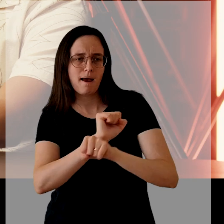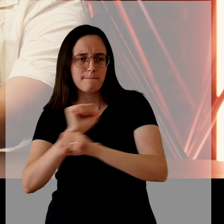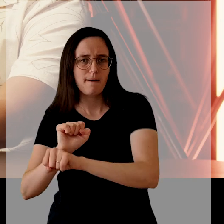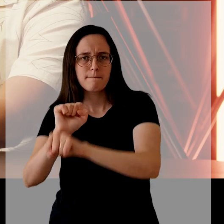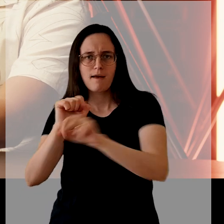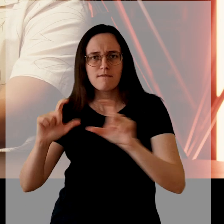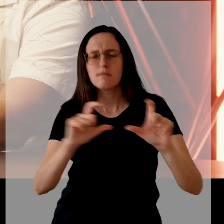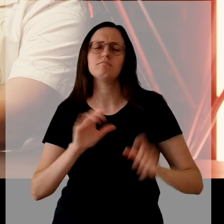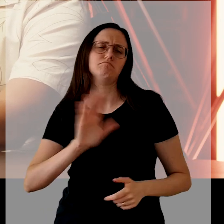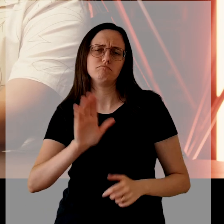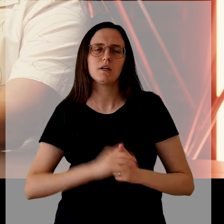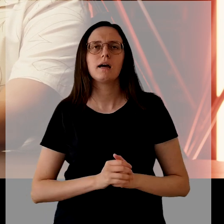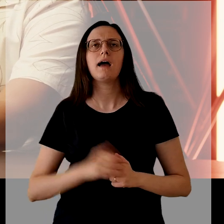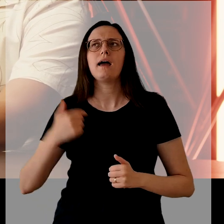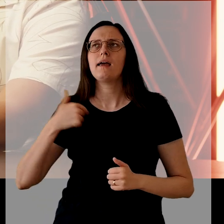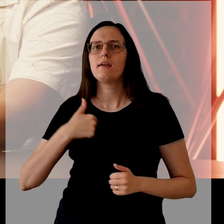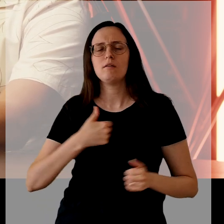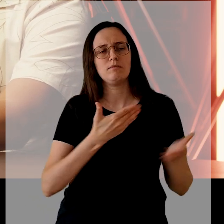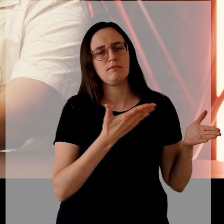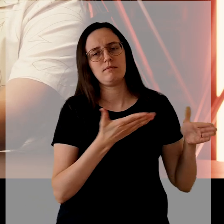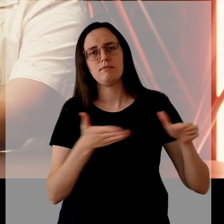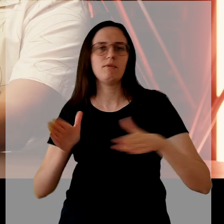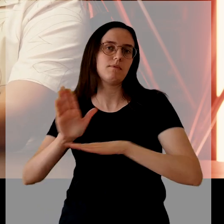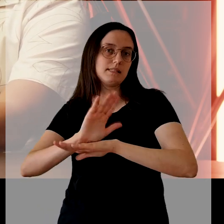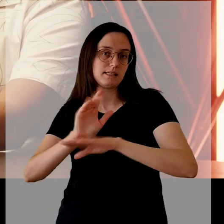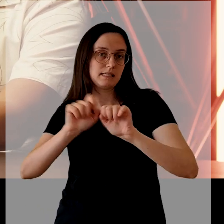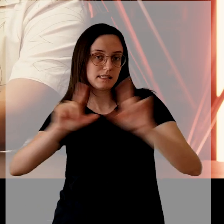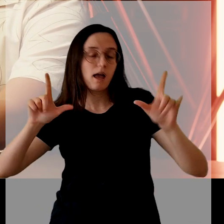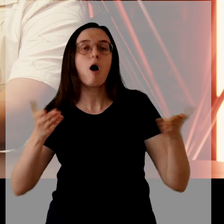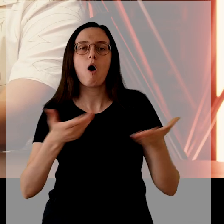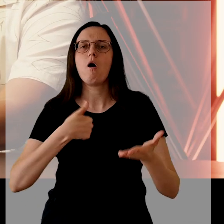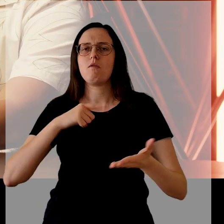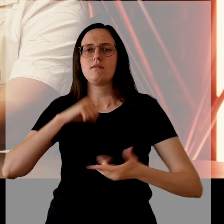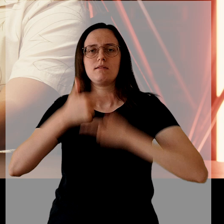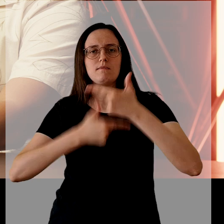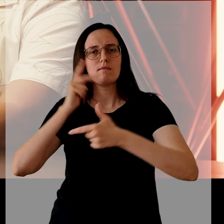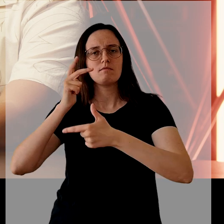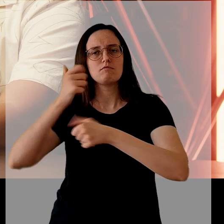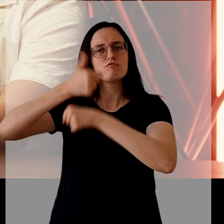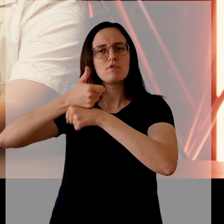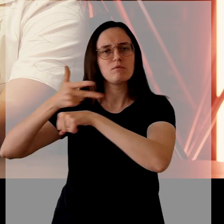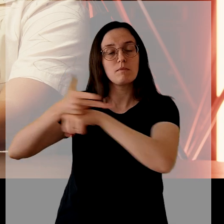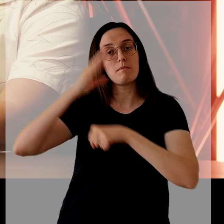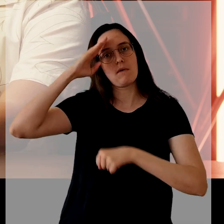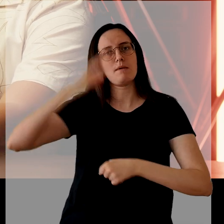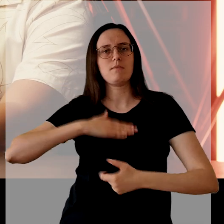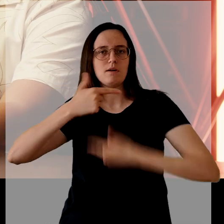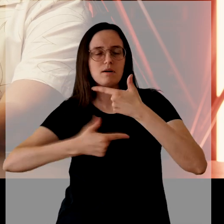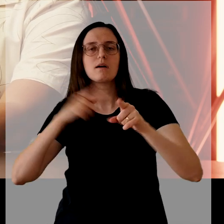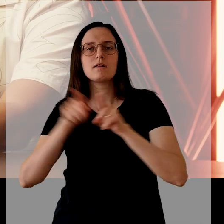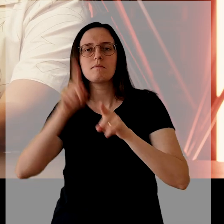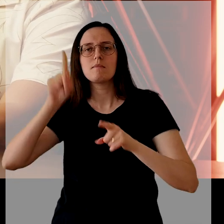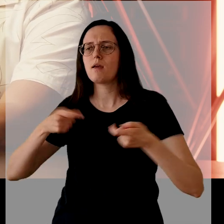parada, né? E fui cada vez indo mais para o cinema, né? Hoje eu tenho um trabalho de direção de fotografia, que é o meu principal trabalho, e tenho um trabalho